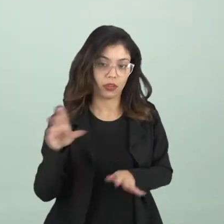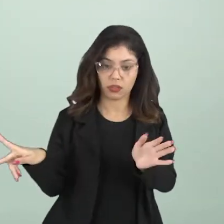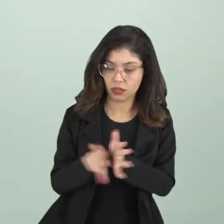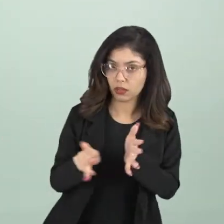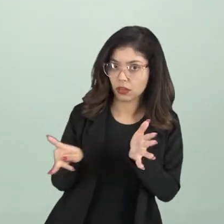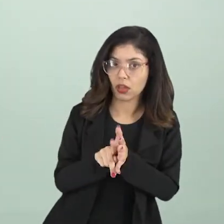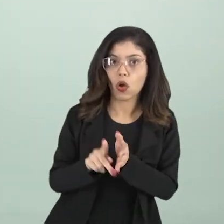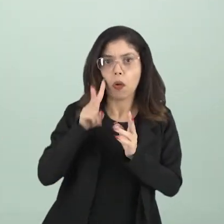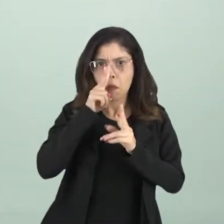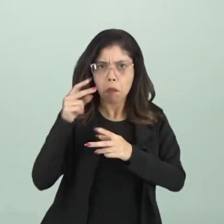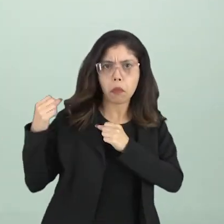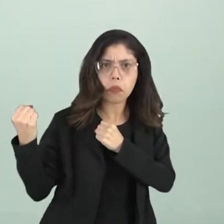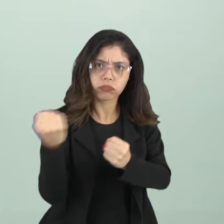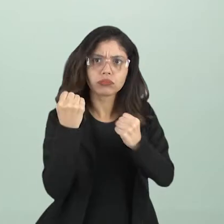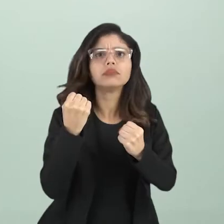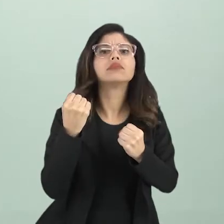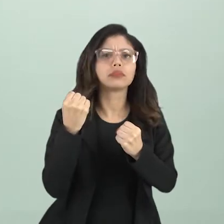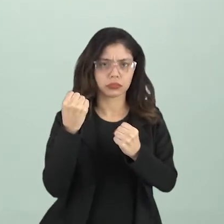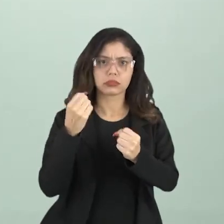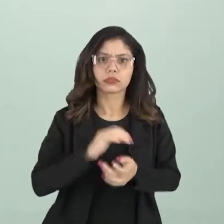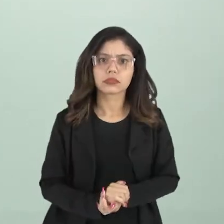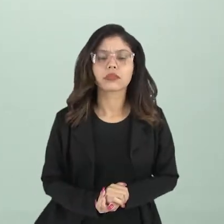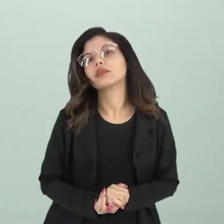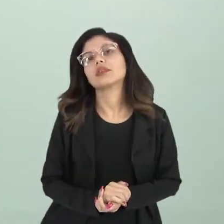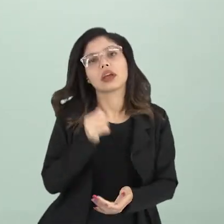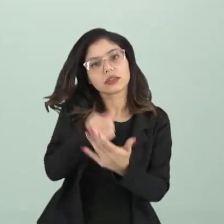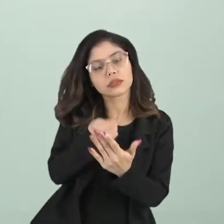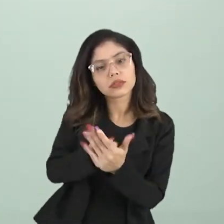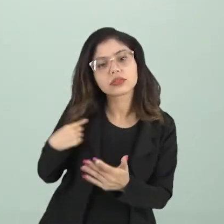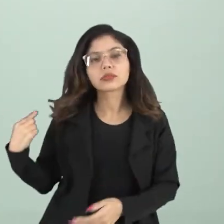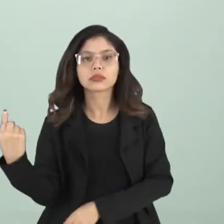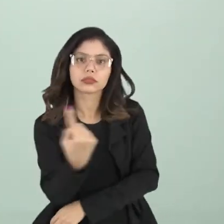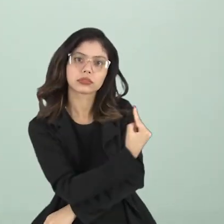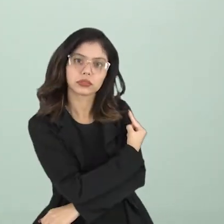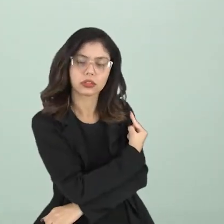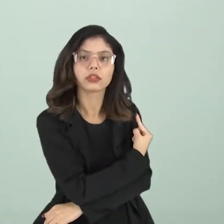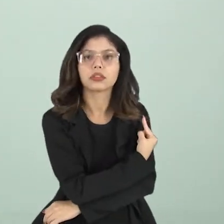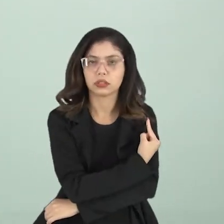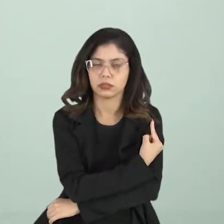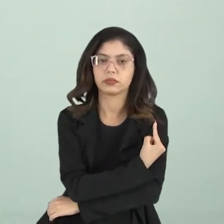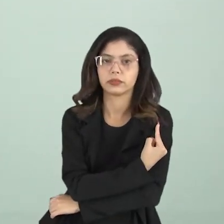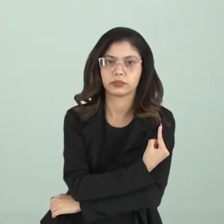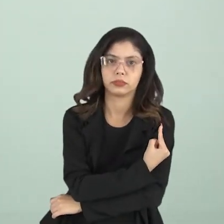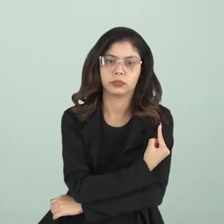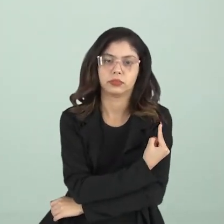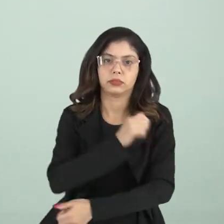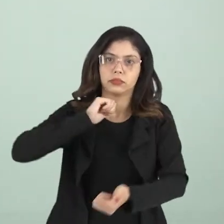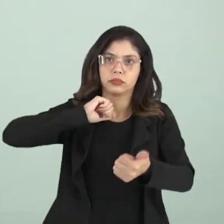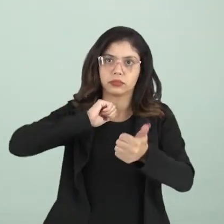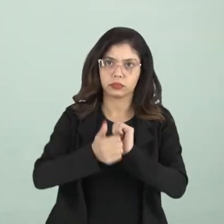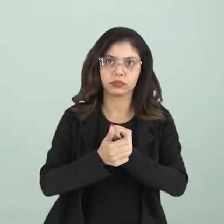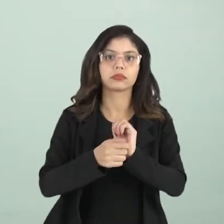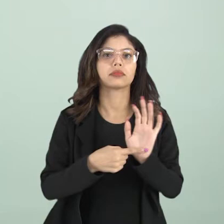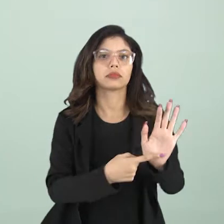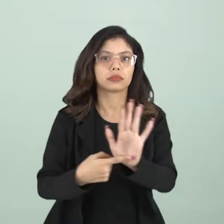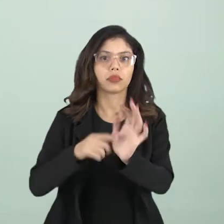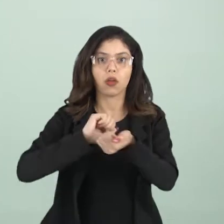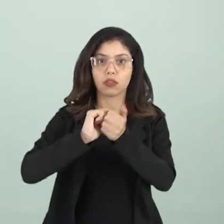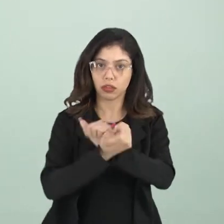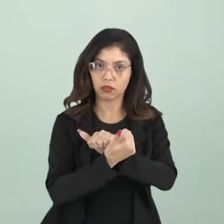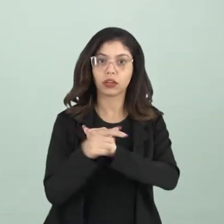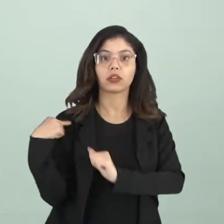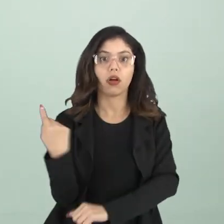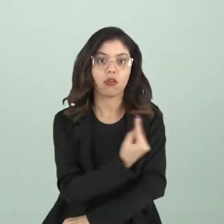exercendo um poder impositivo, exigindo de nós uma determinada adequação ao